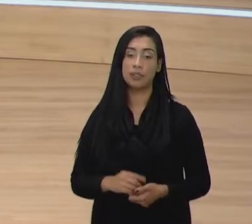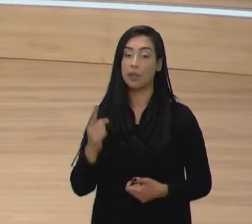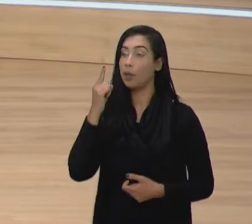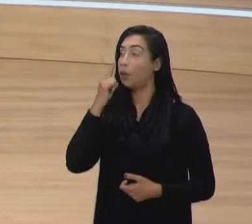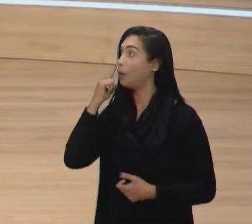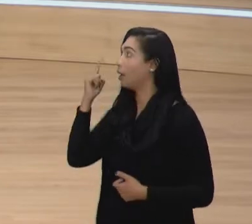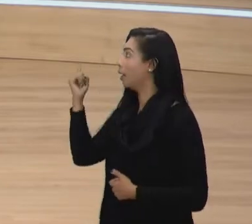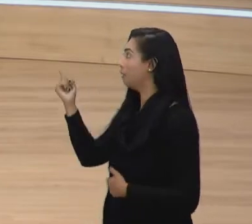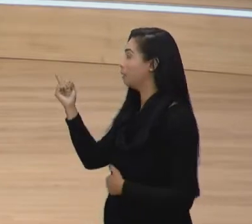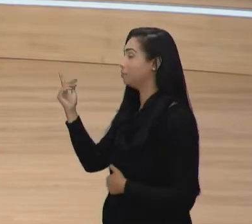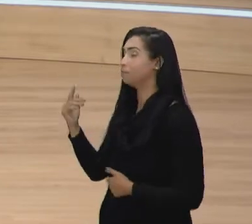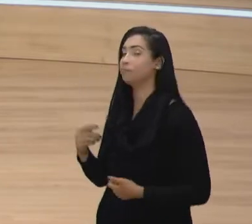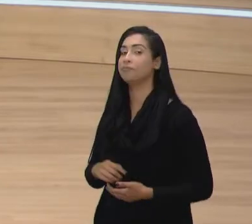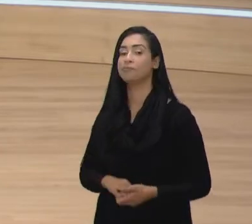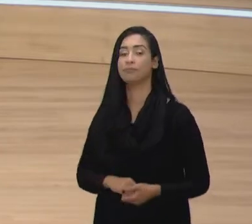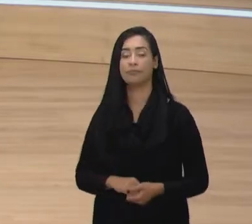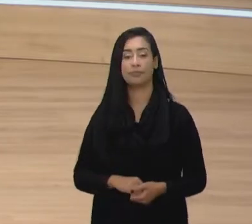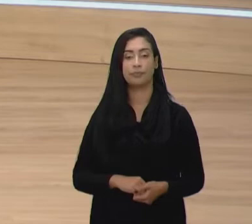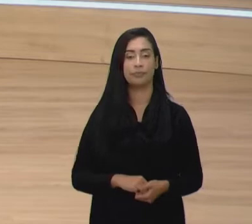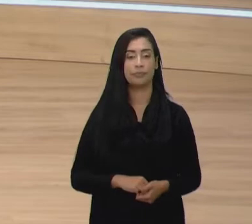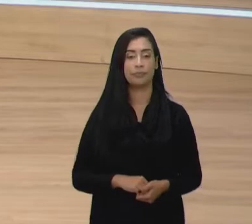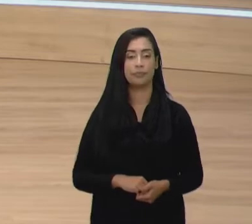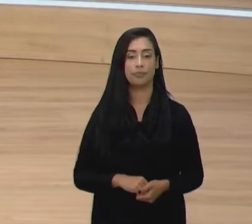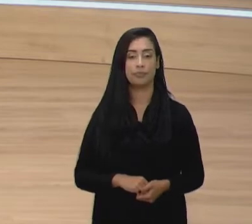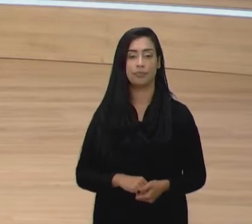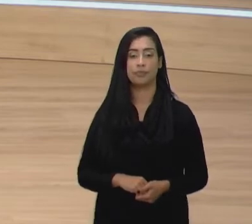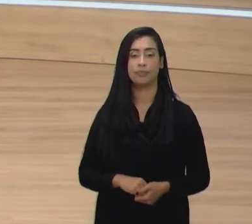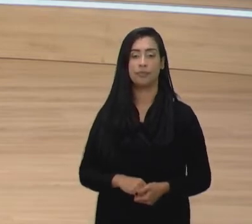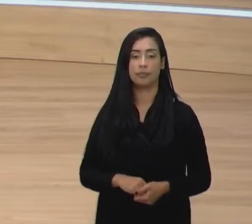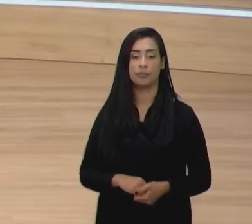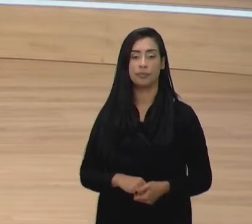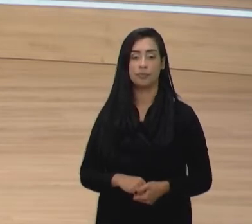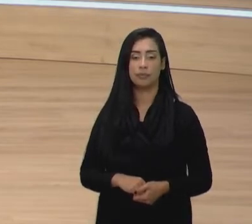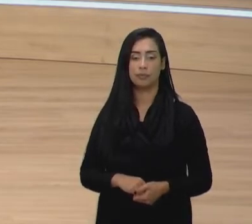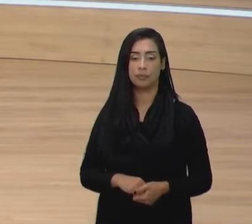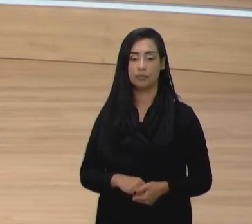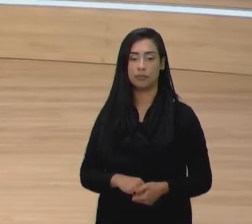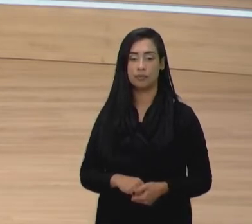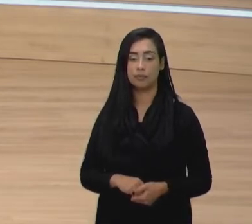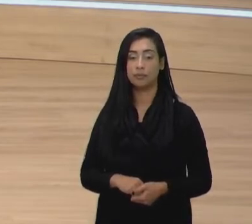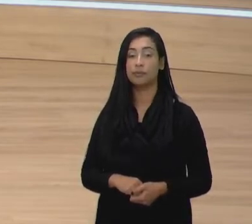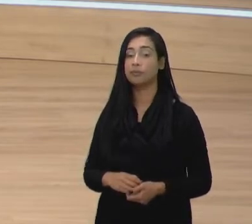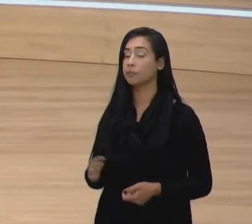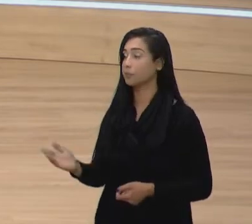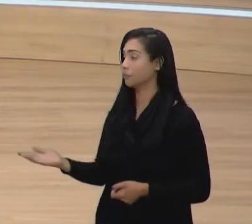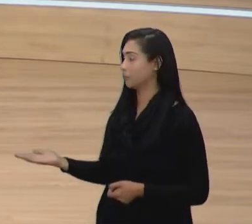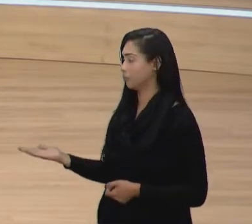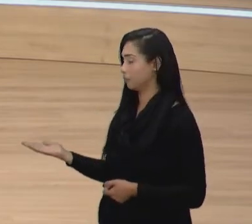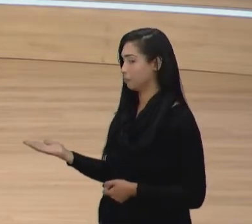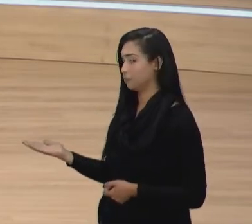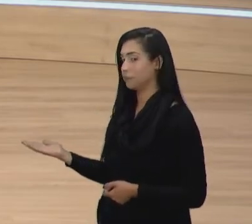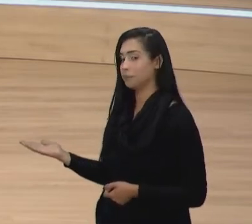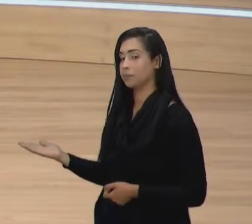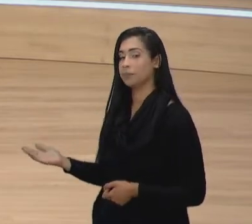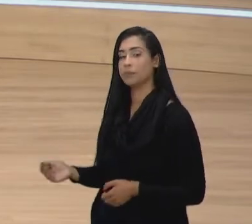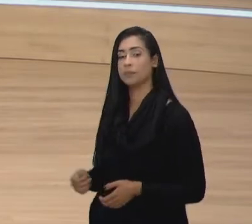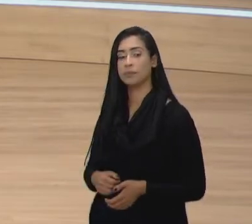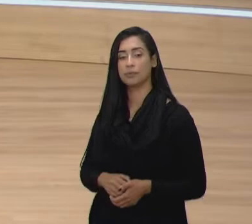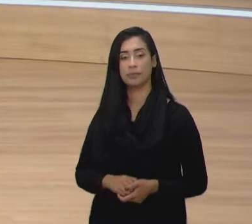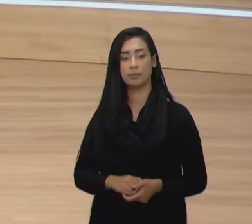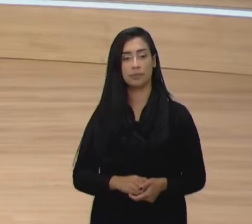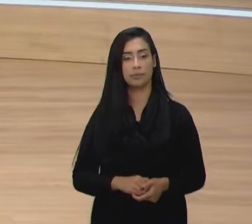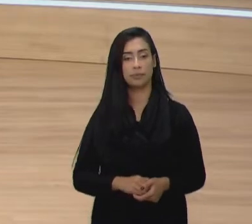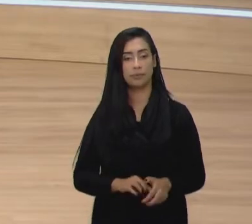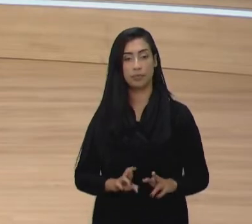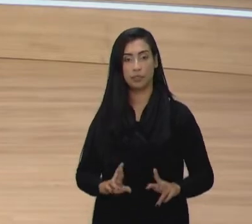ó. Eu tô de frente pra ela. Eu vou virar pra minha esquerda e vou pisar à frente. Enquanto eu piso atrás. Percebe que é uma abertura aqui, ó.